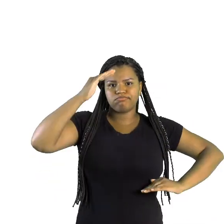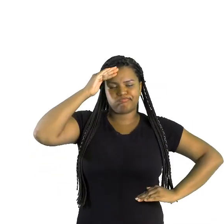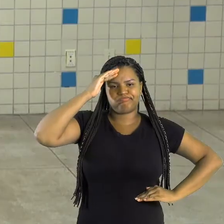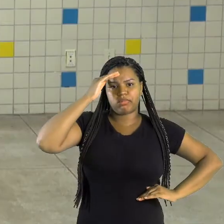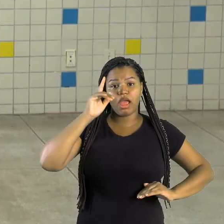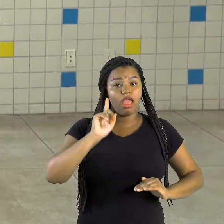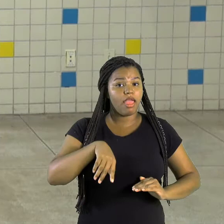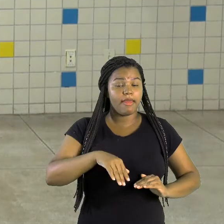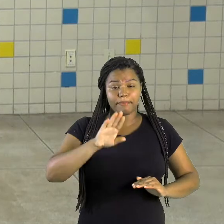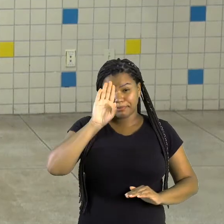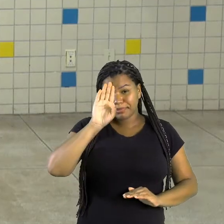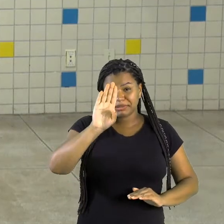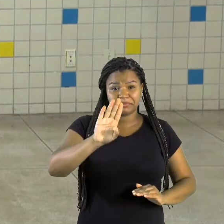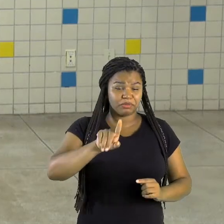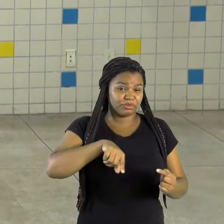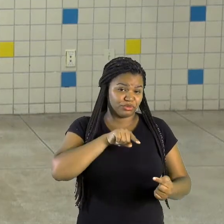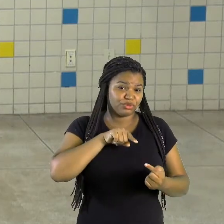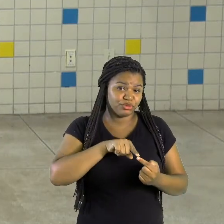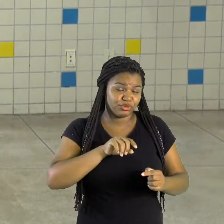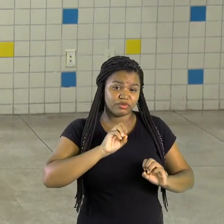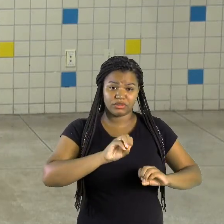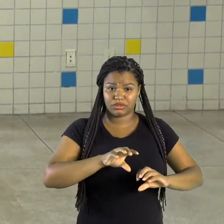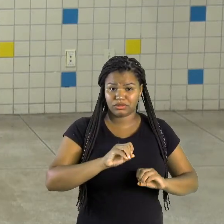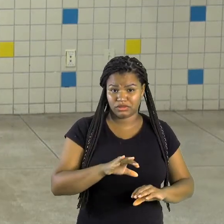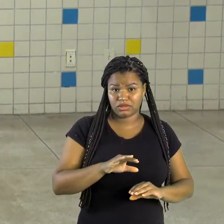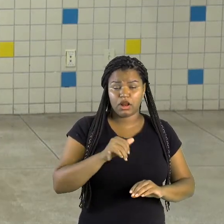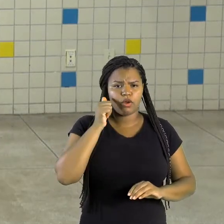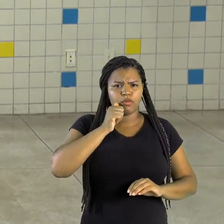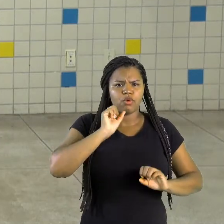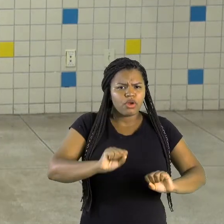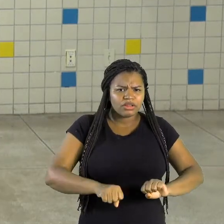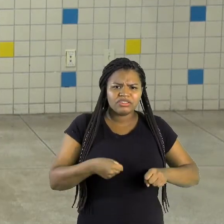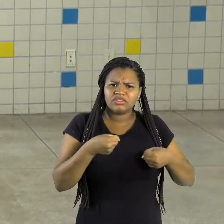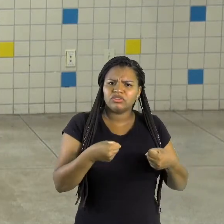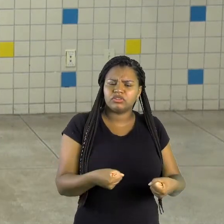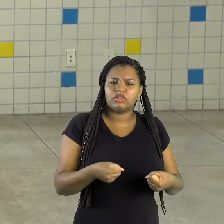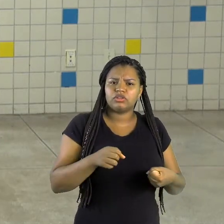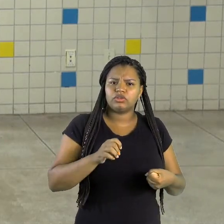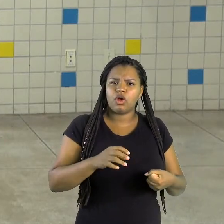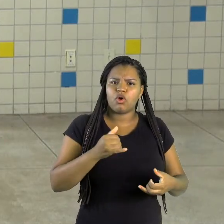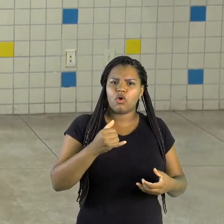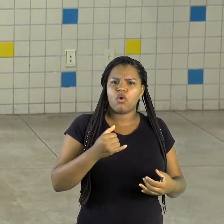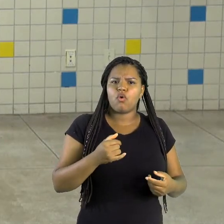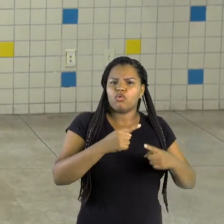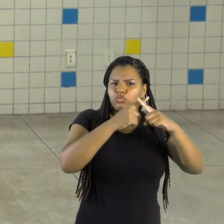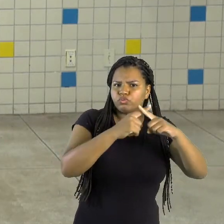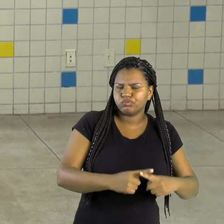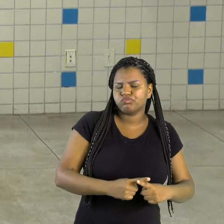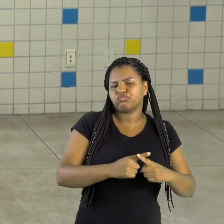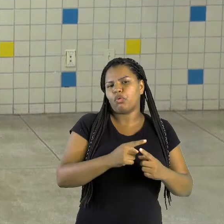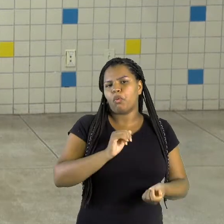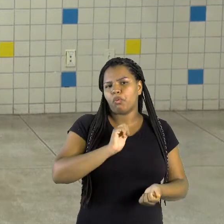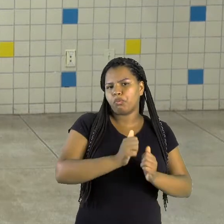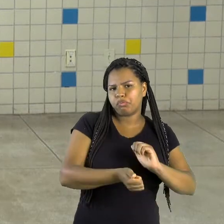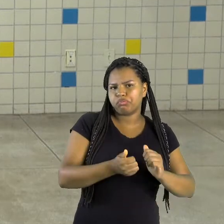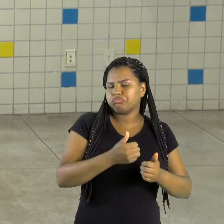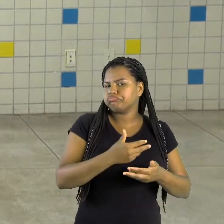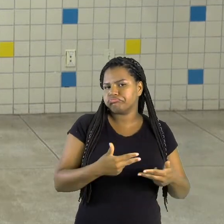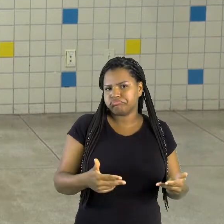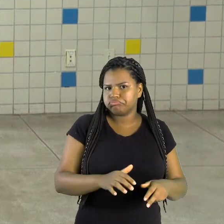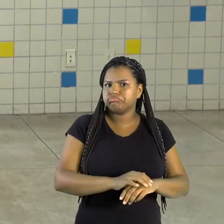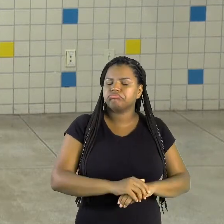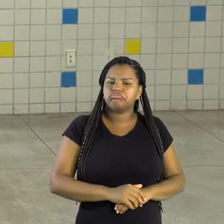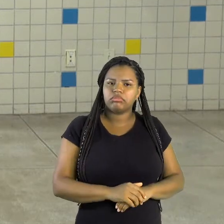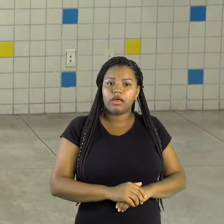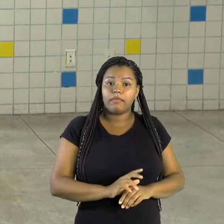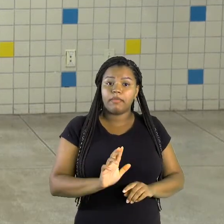mulheres espartanas. Era comum essas mulheres se dedicarem a alguns jogos e atividades esportivas para